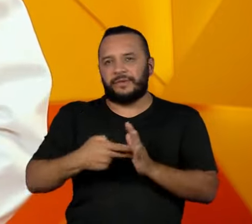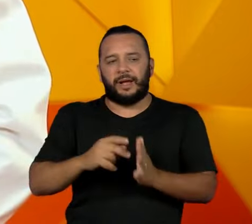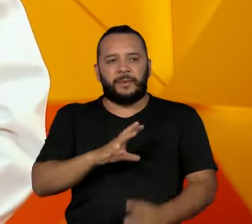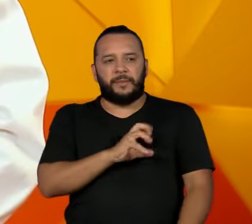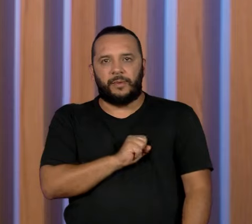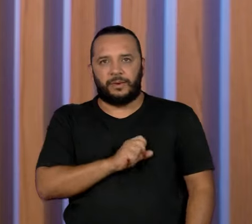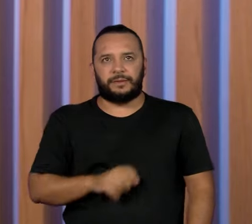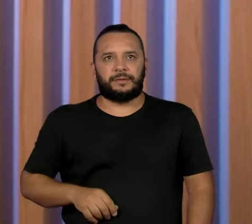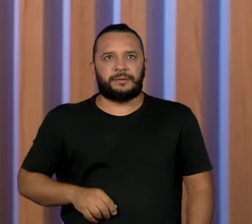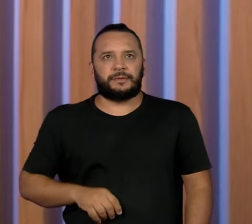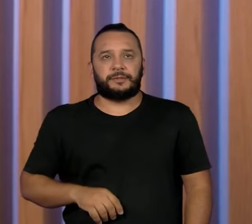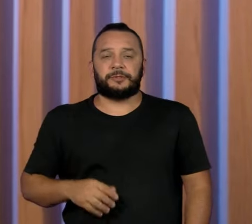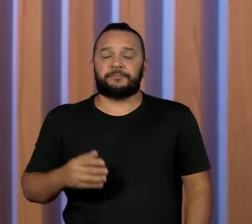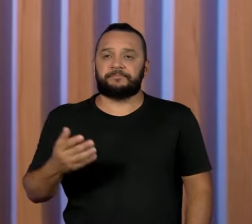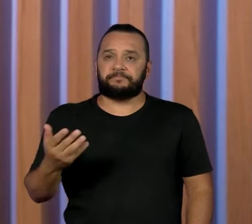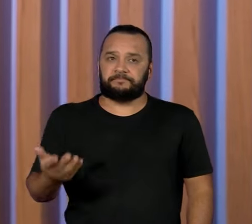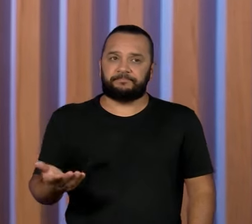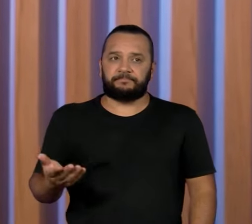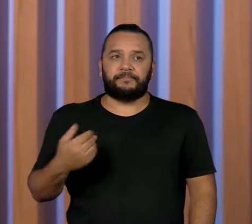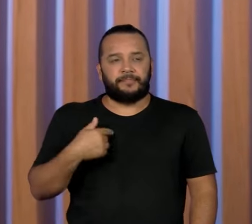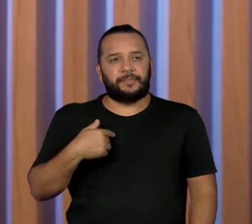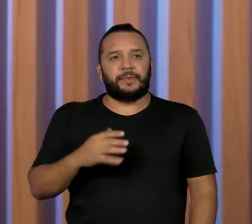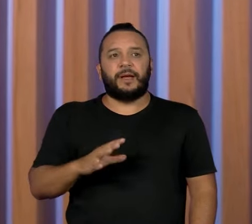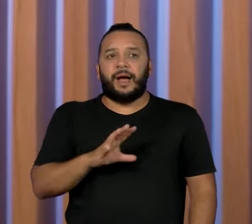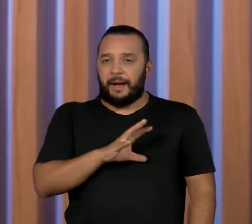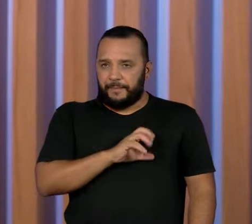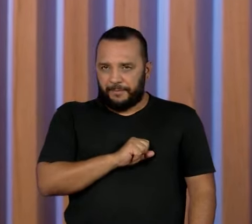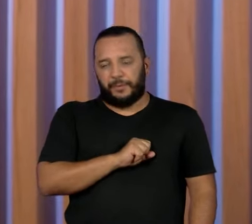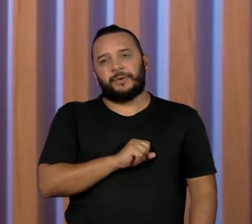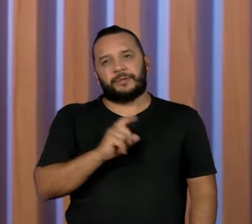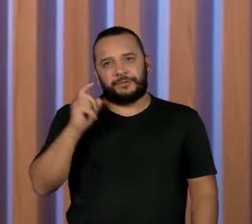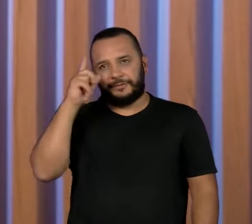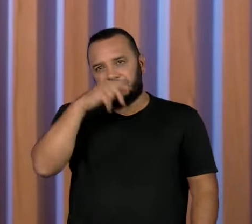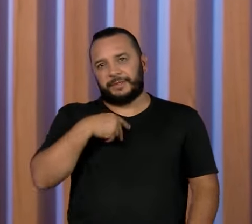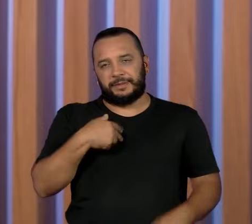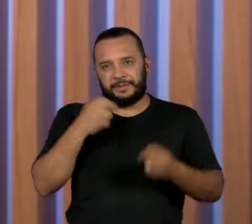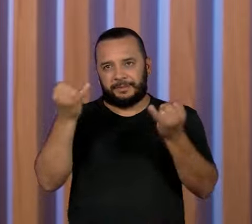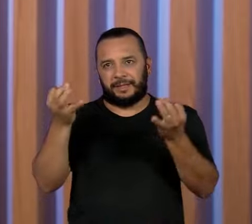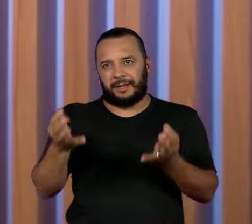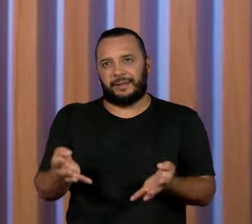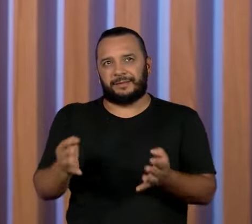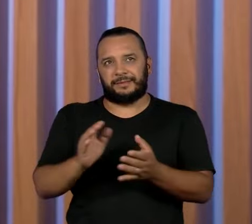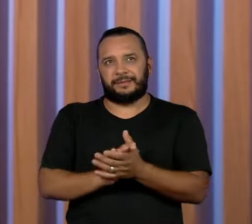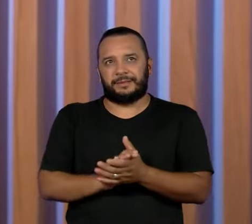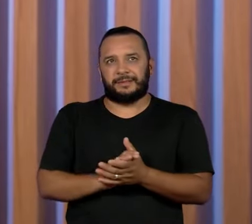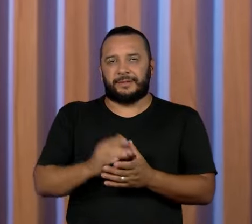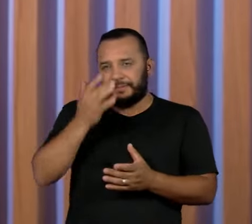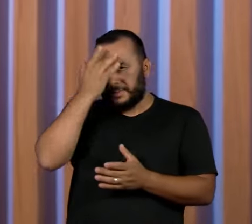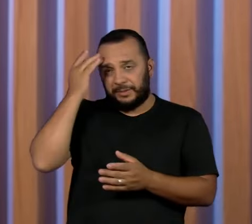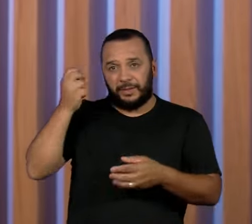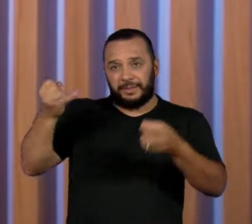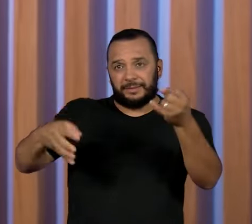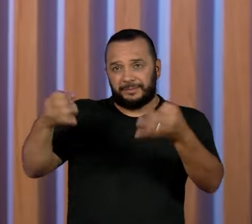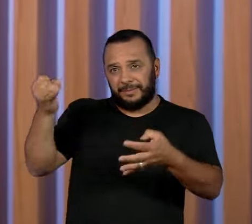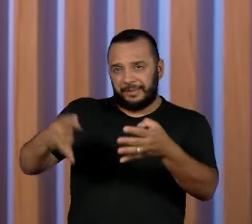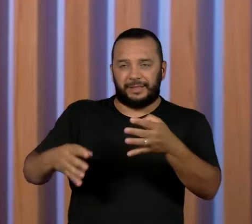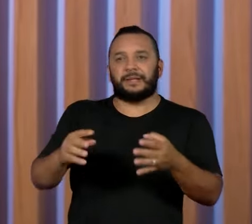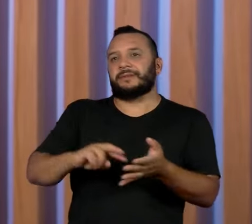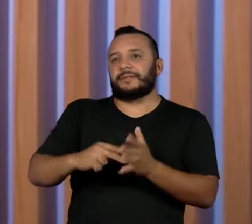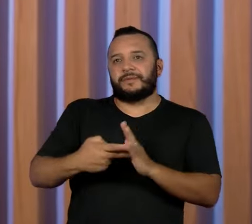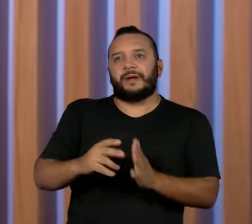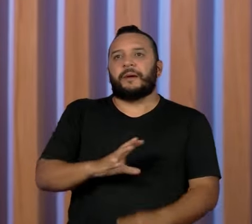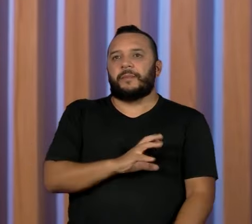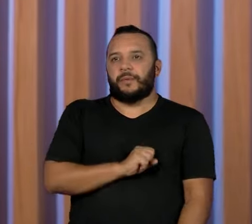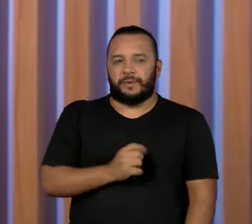de contas? O amor é uma coisa difícil de definir, né? Muita gente fala sobre, se perguntar, alguém sabe intuitivamente o que